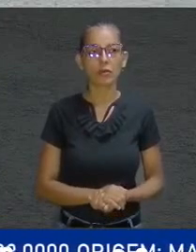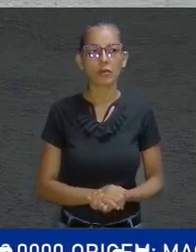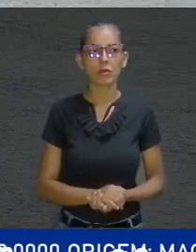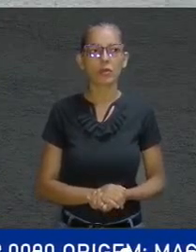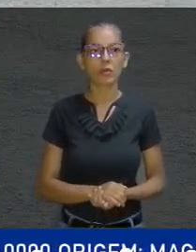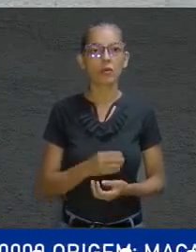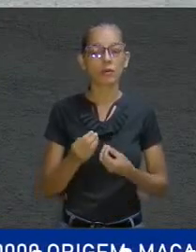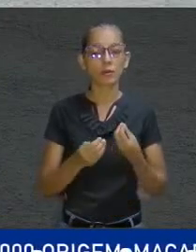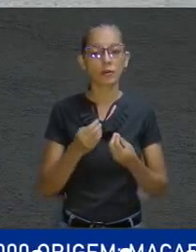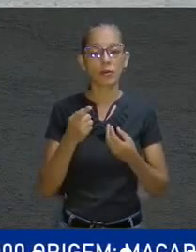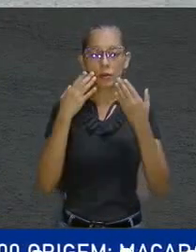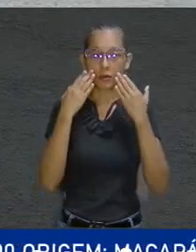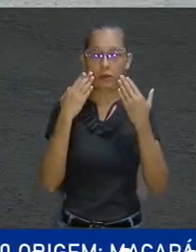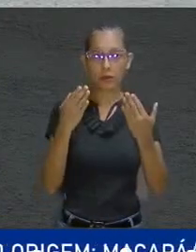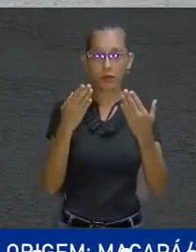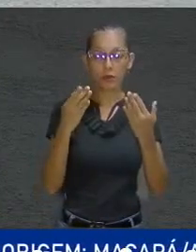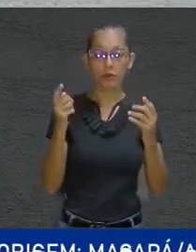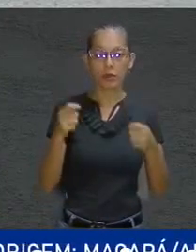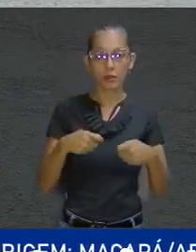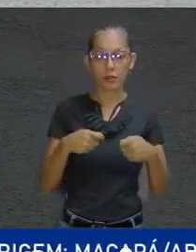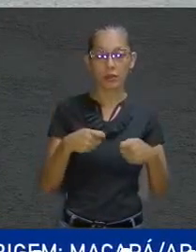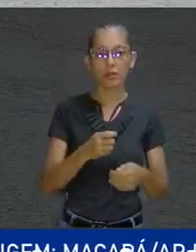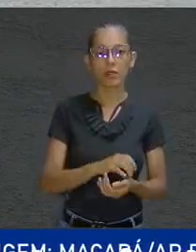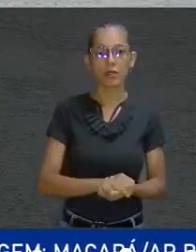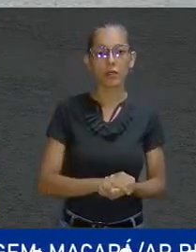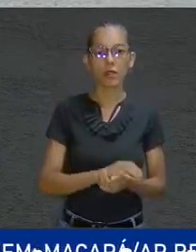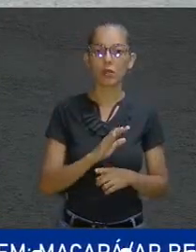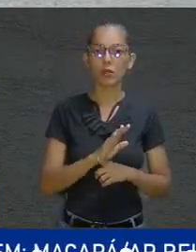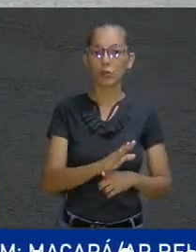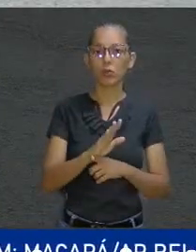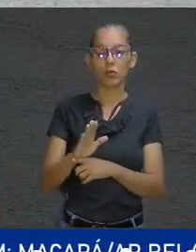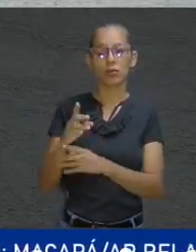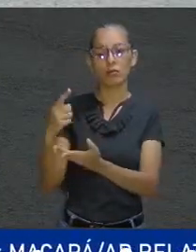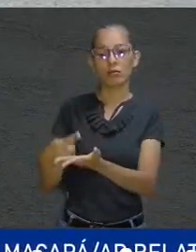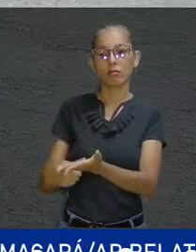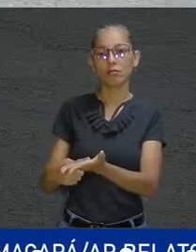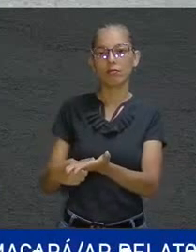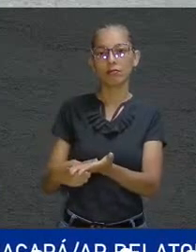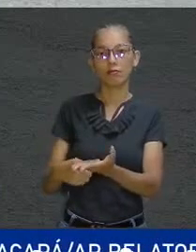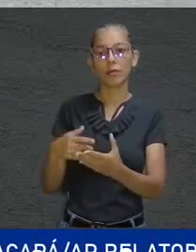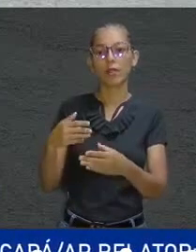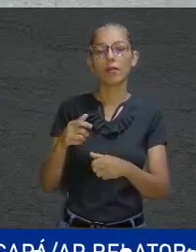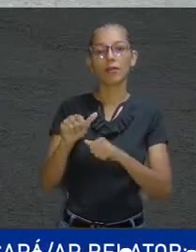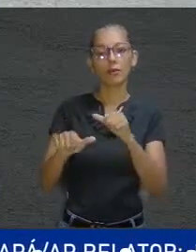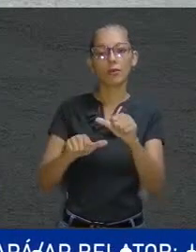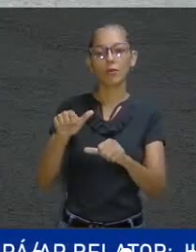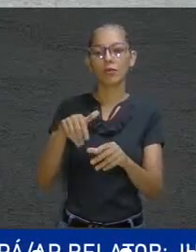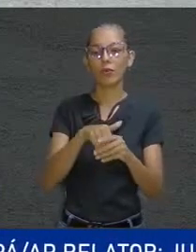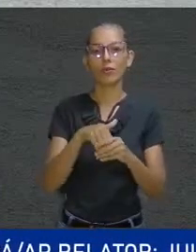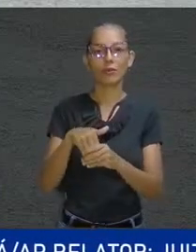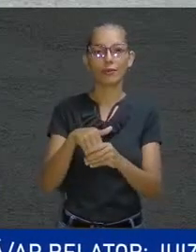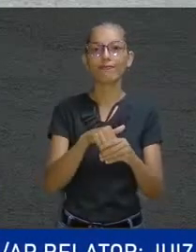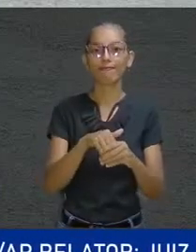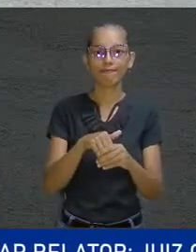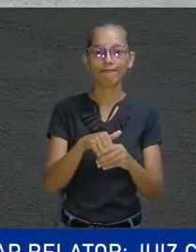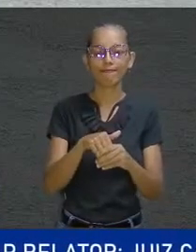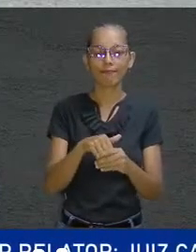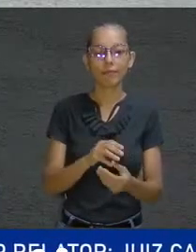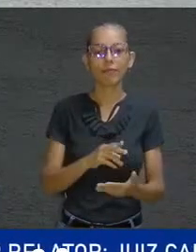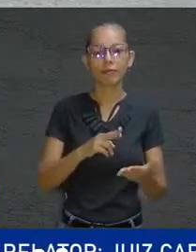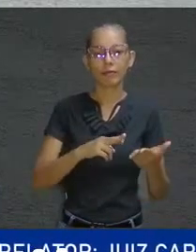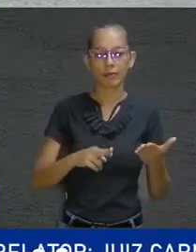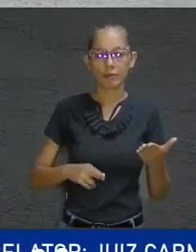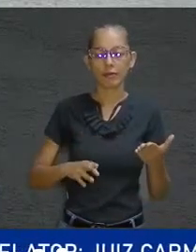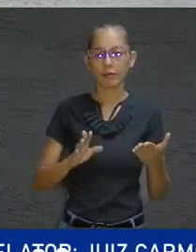especial em decorrência da oferta e entrega de cestas básicas à população em troca de votos. Esse é o